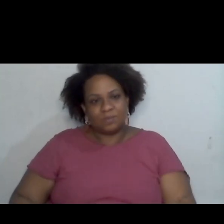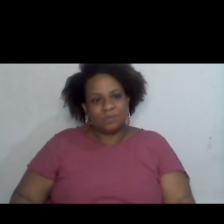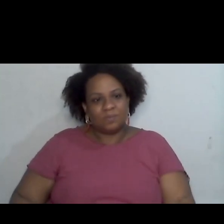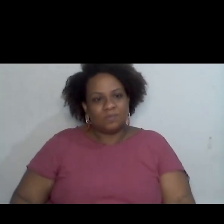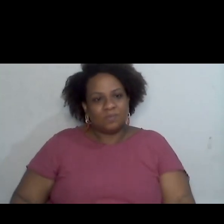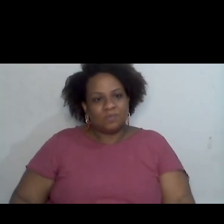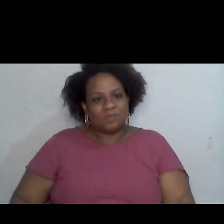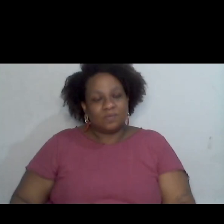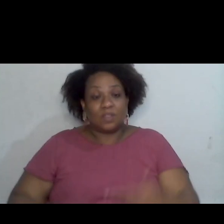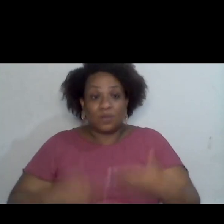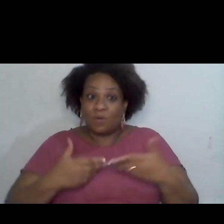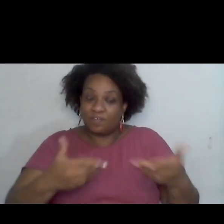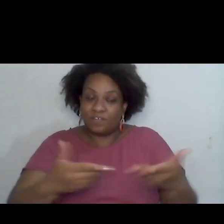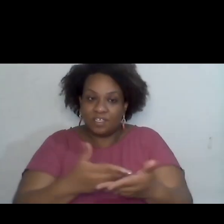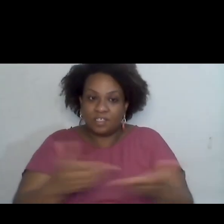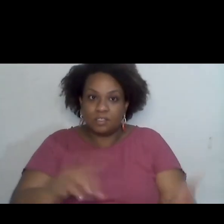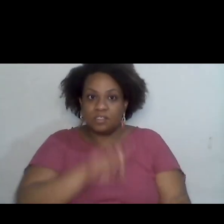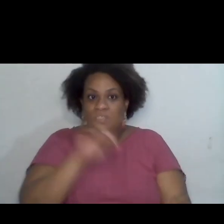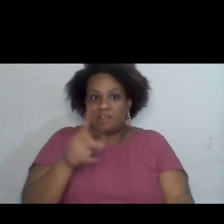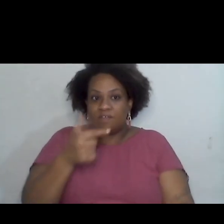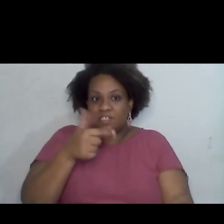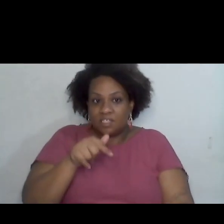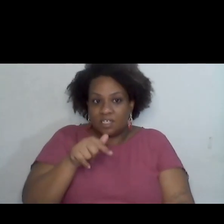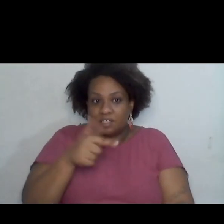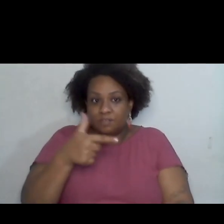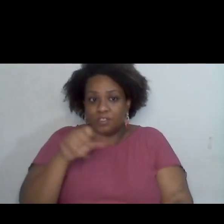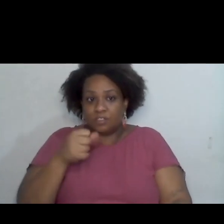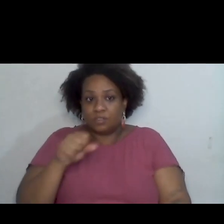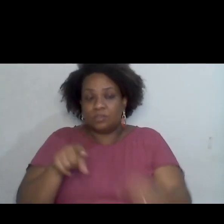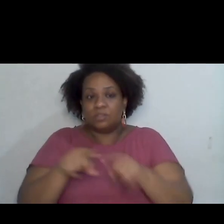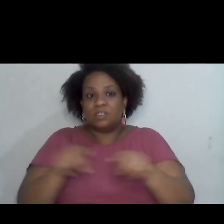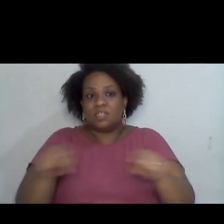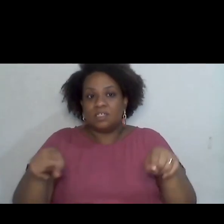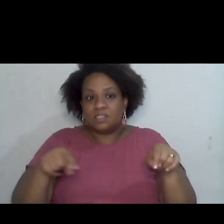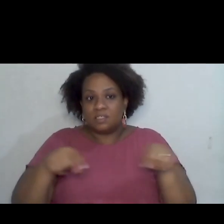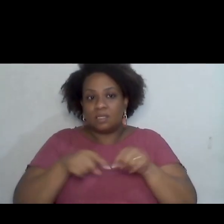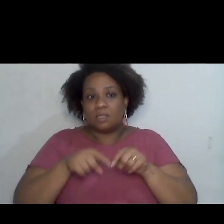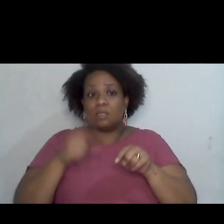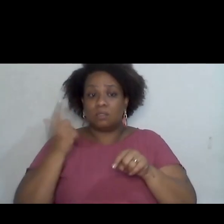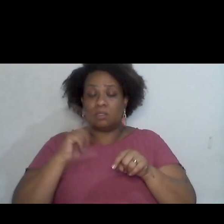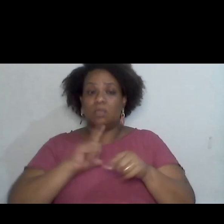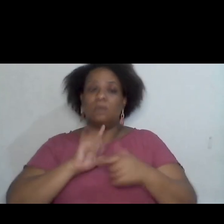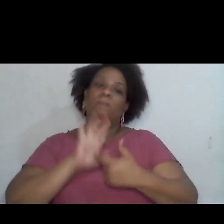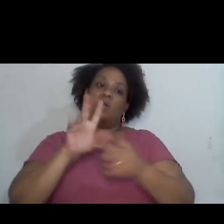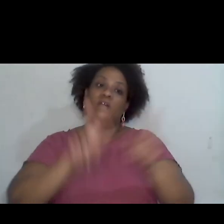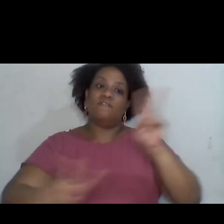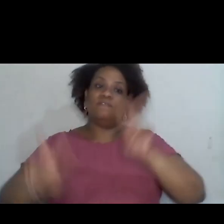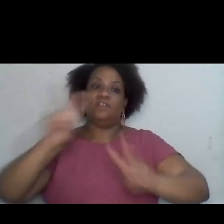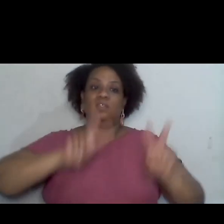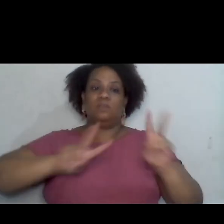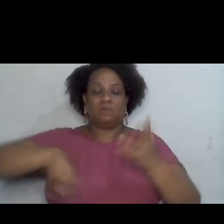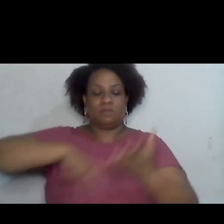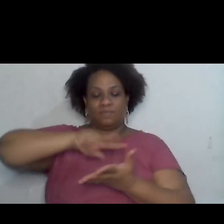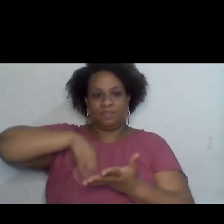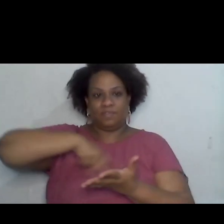convite para vocês. Nos dias 27 e 28, na Sala Walter da Silveira, vai estar acontecendo a Mostra Audiovisual Dança na Tela, que é dando